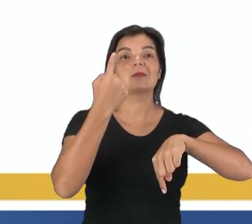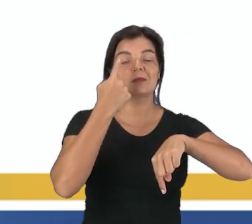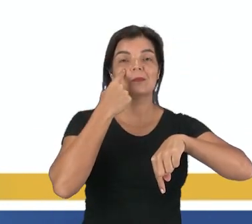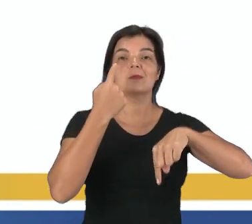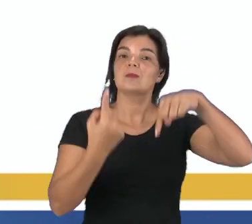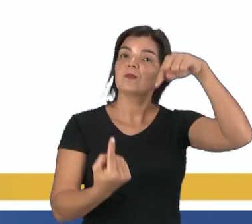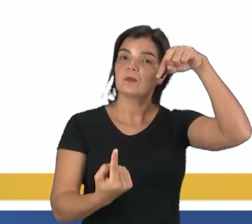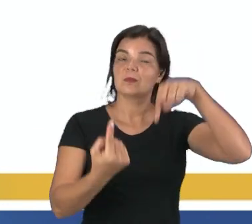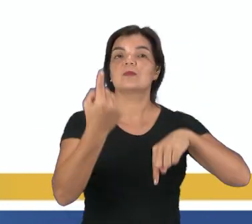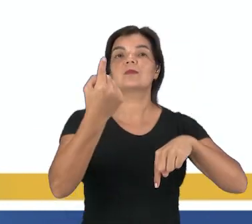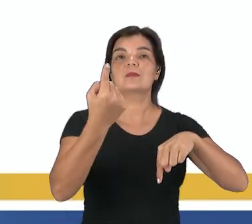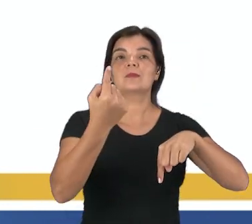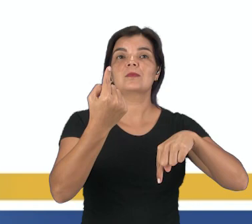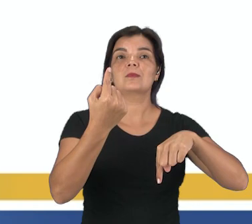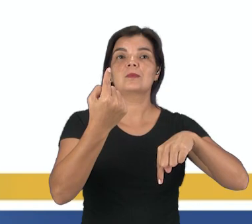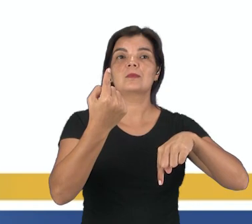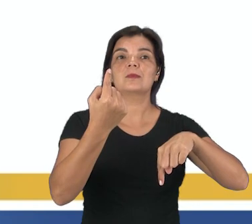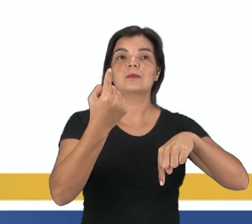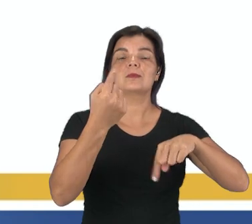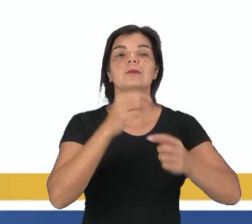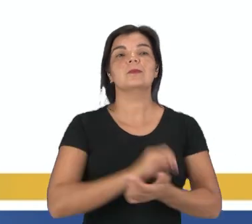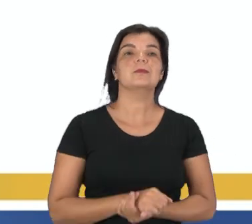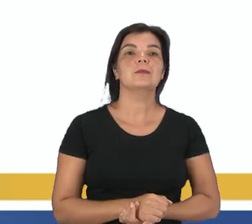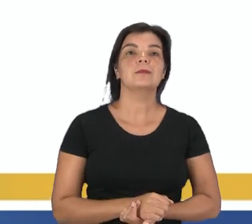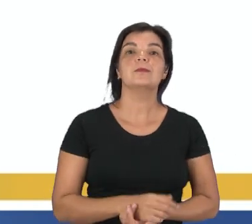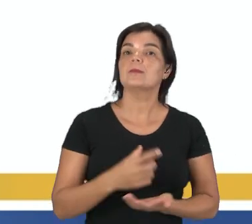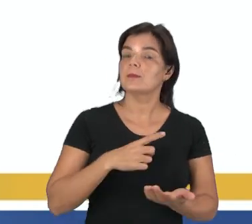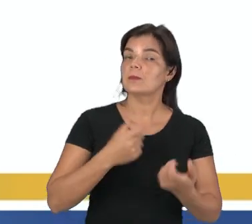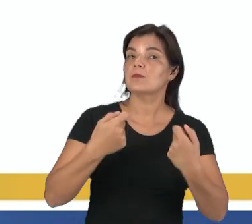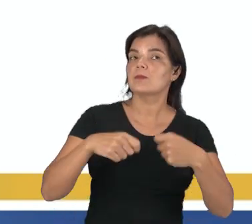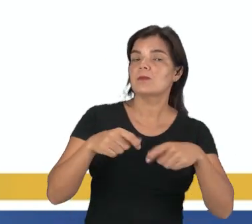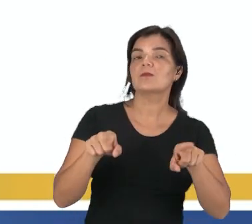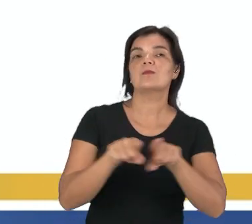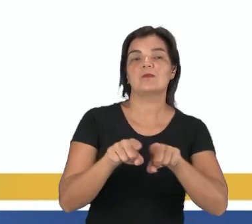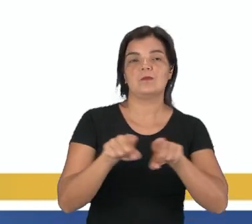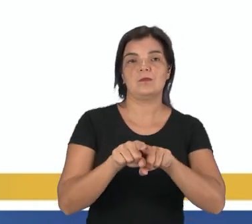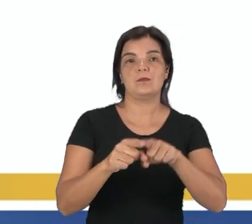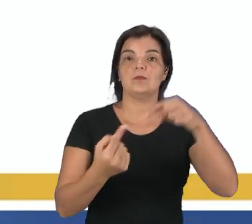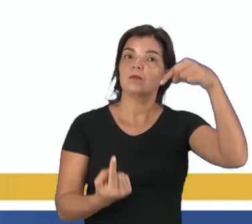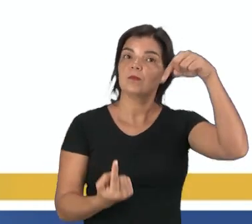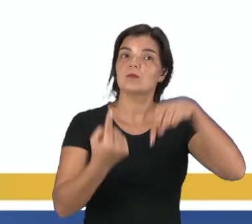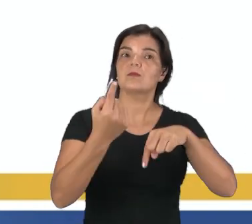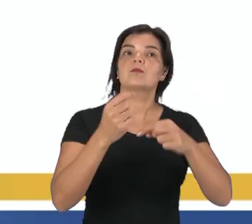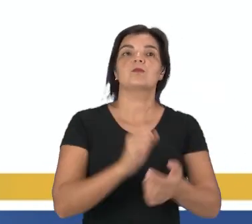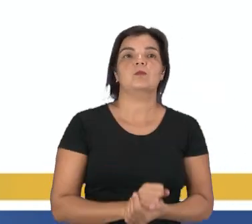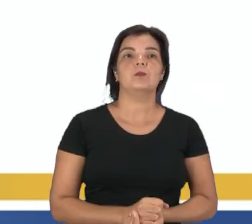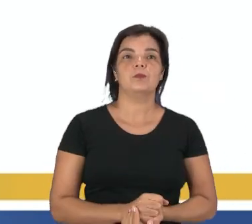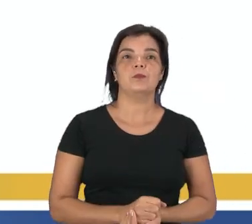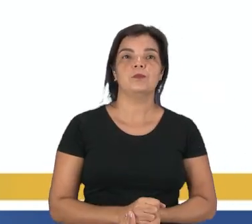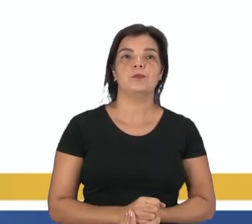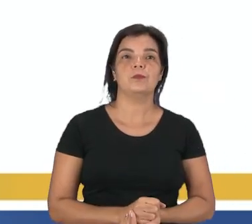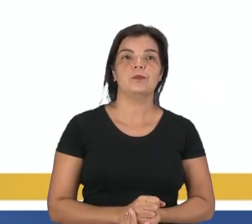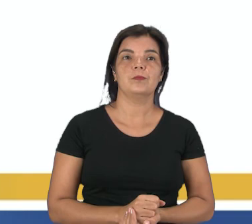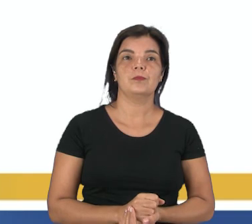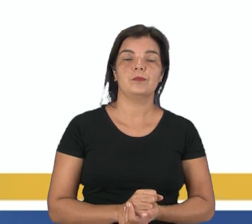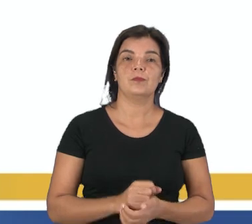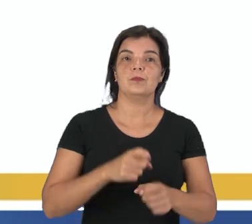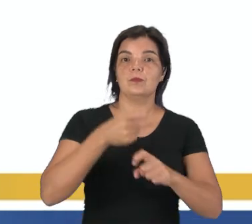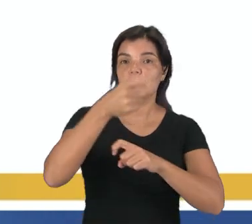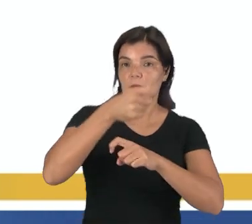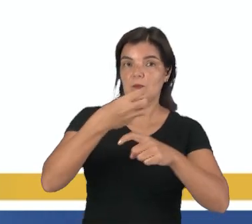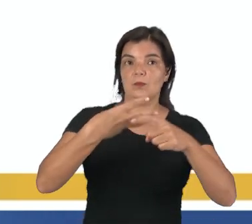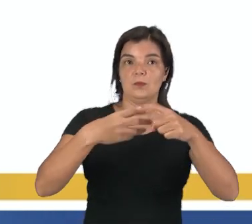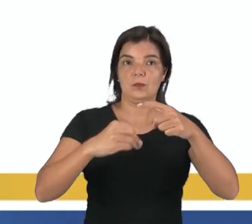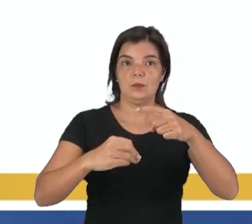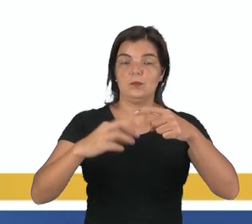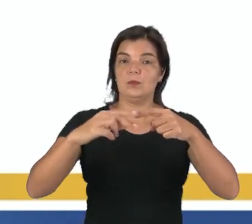tenho aí são duas grandezas inversamente proporcionais. Então, eu preciso, né, fazer a inversão ali. Então, eu vou ter que x sobre